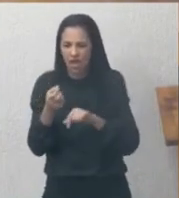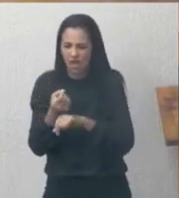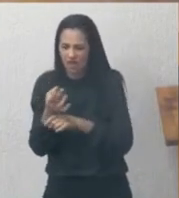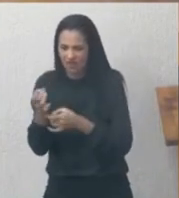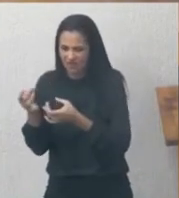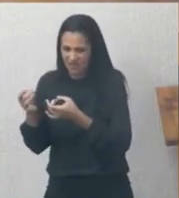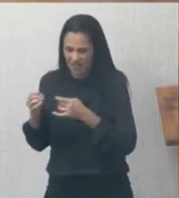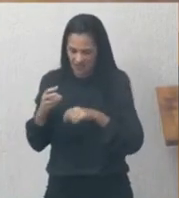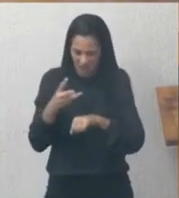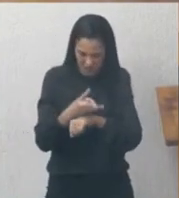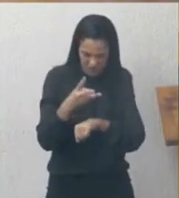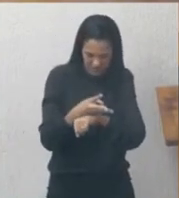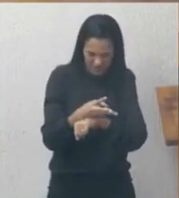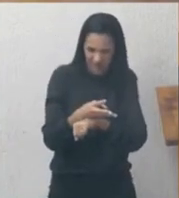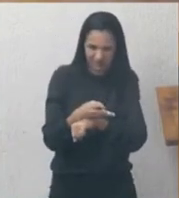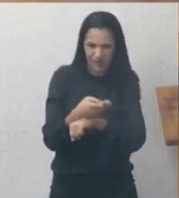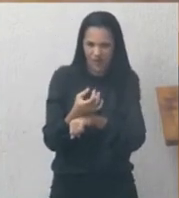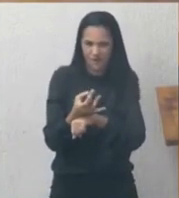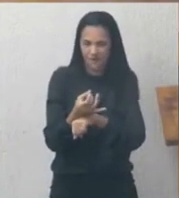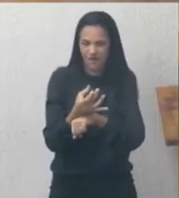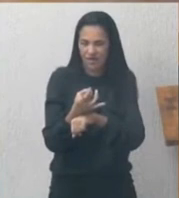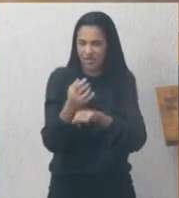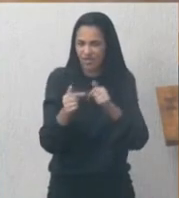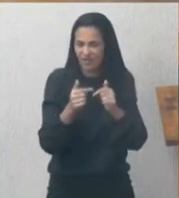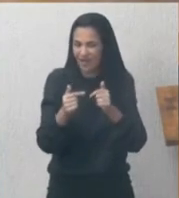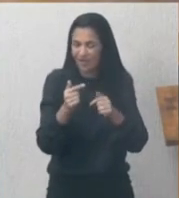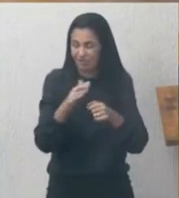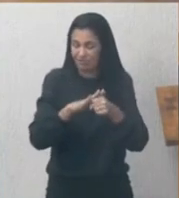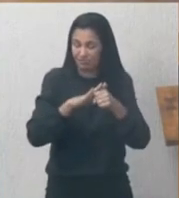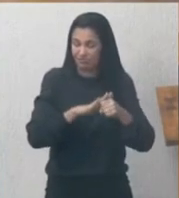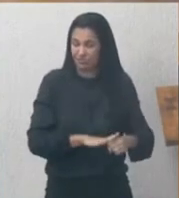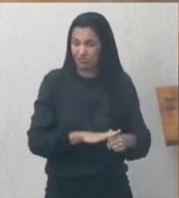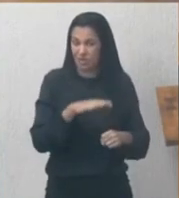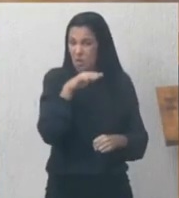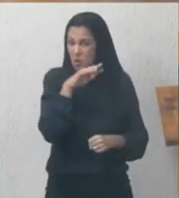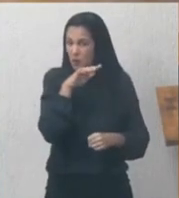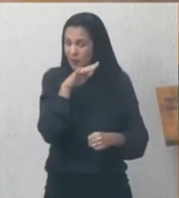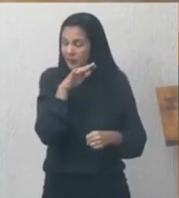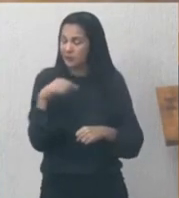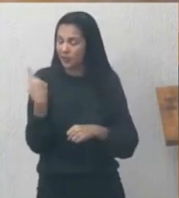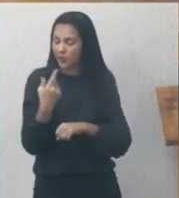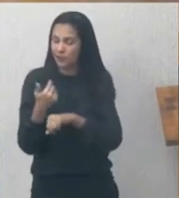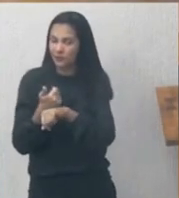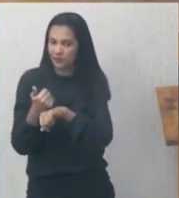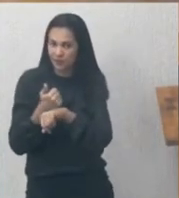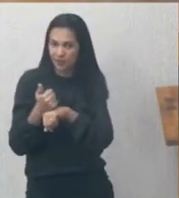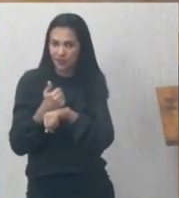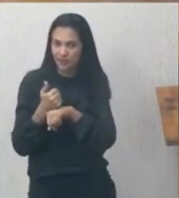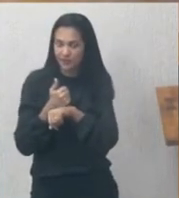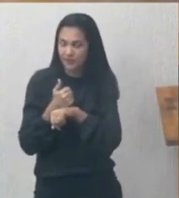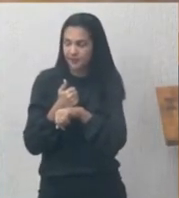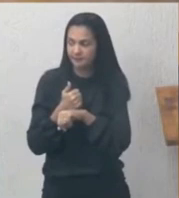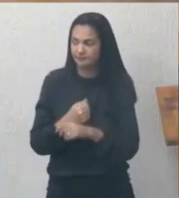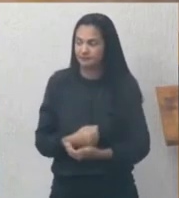isso denigra a gente denigra a imagem do do d particular de uma forma assim bastante estrondosa e algumas colocações que o Ricardo